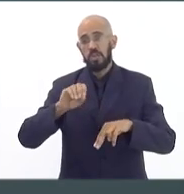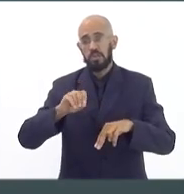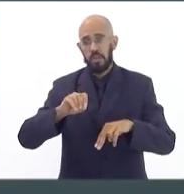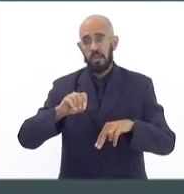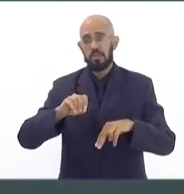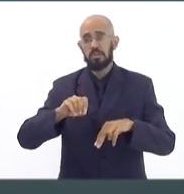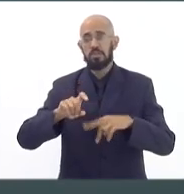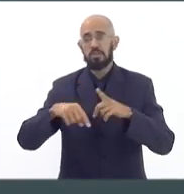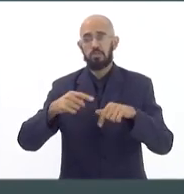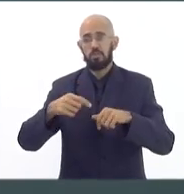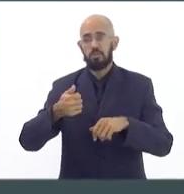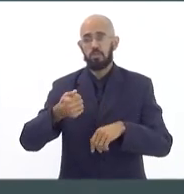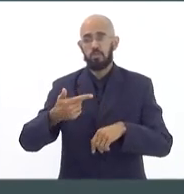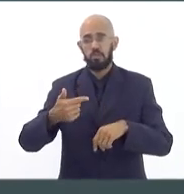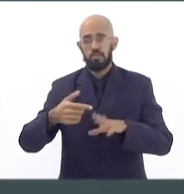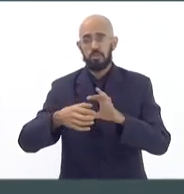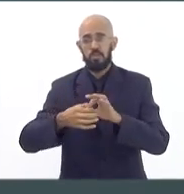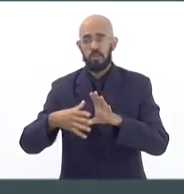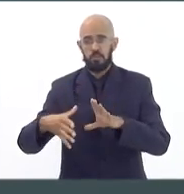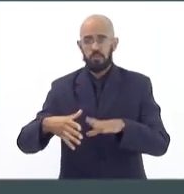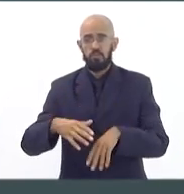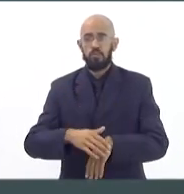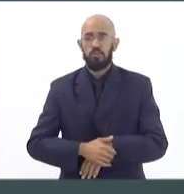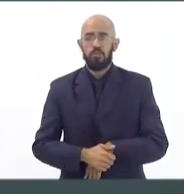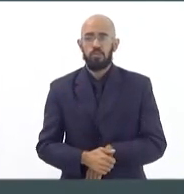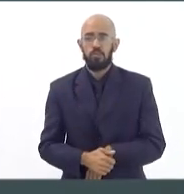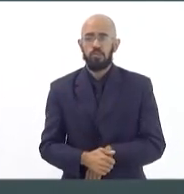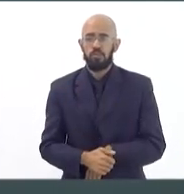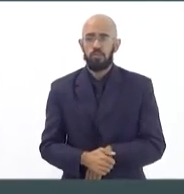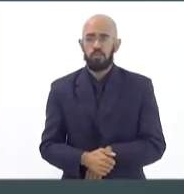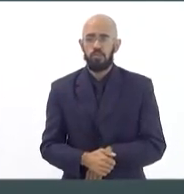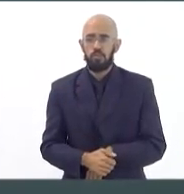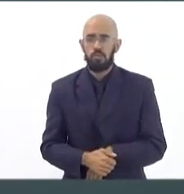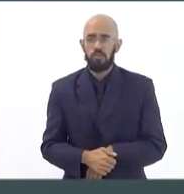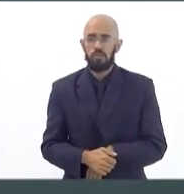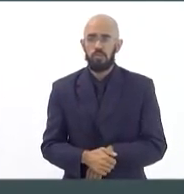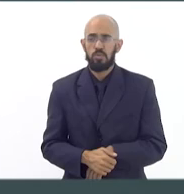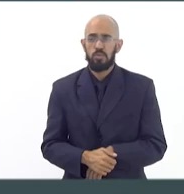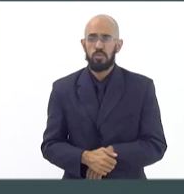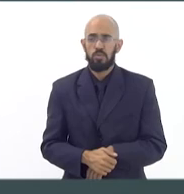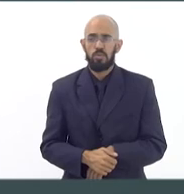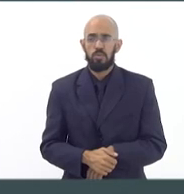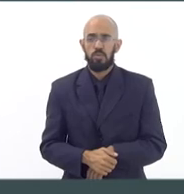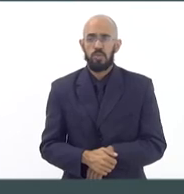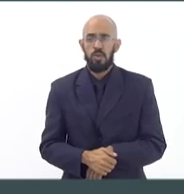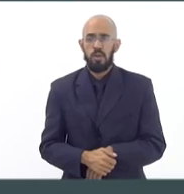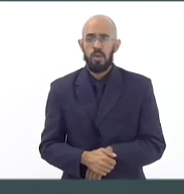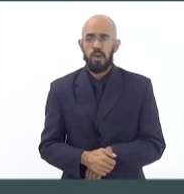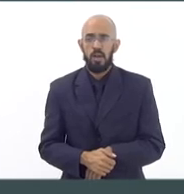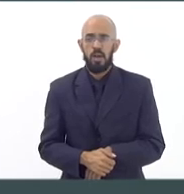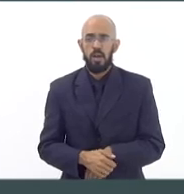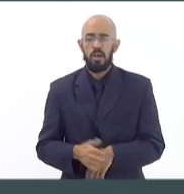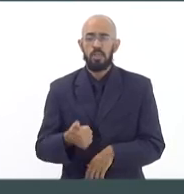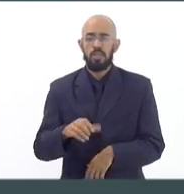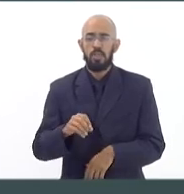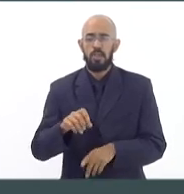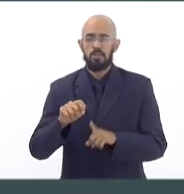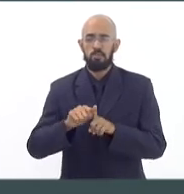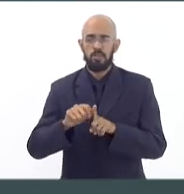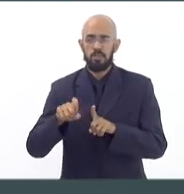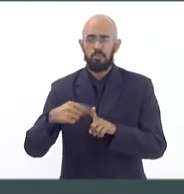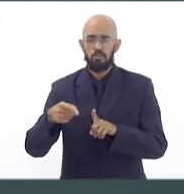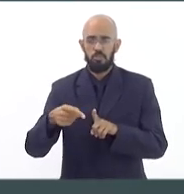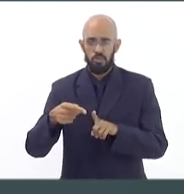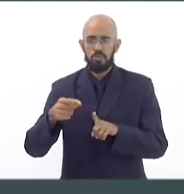12 já estava em liberdade em é outro na ele reiteradamente 10 meses depois ele volta dele cuia